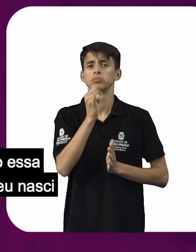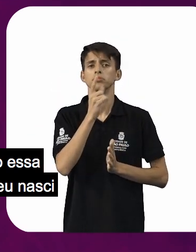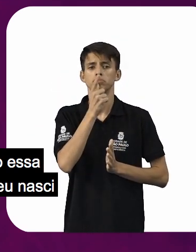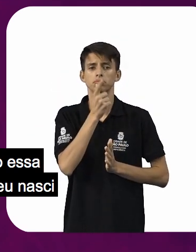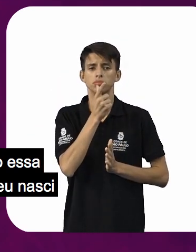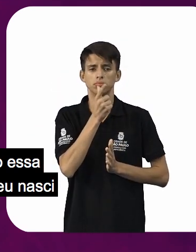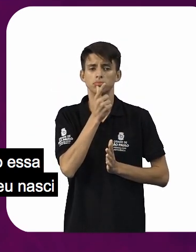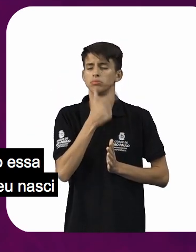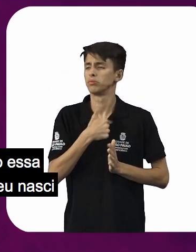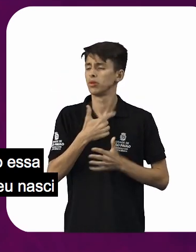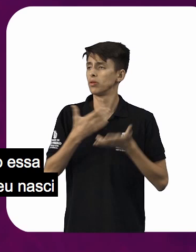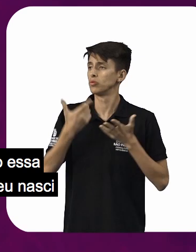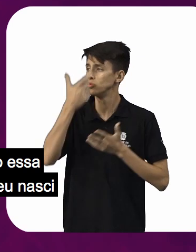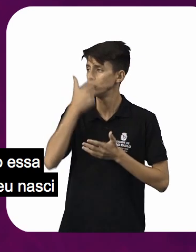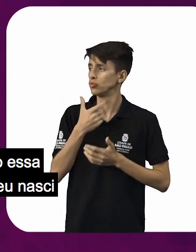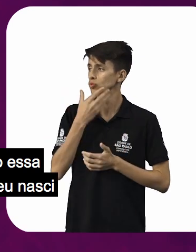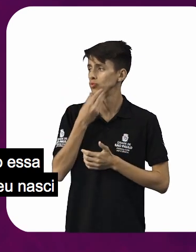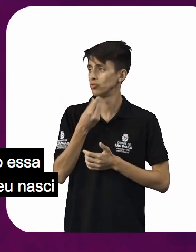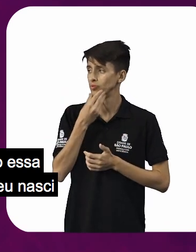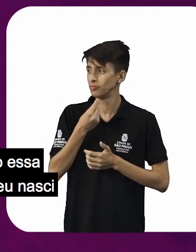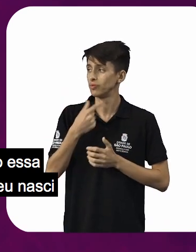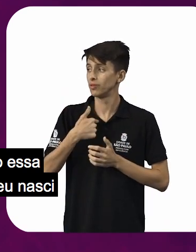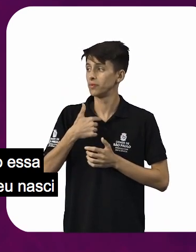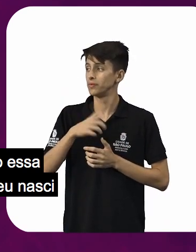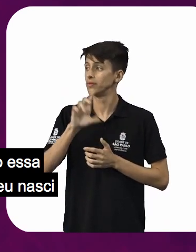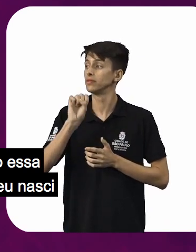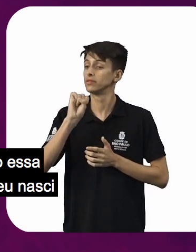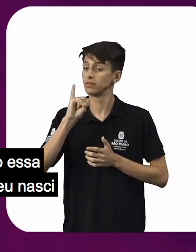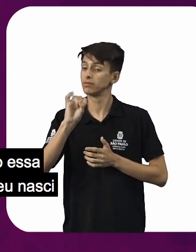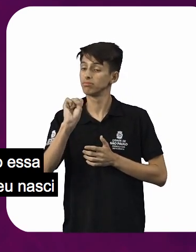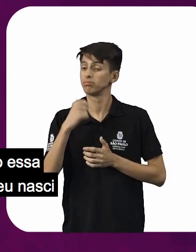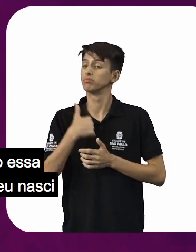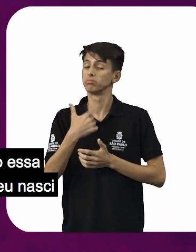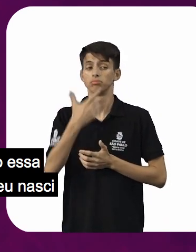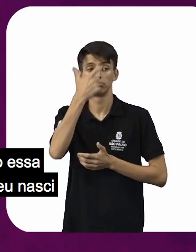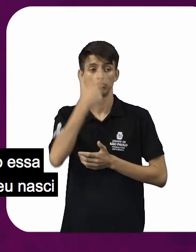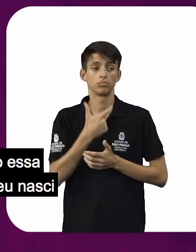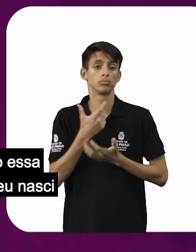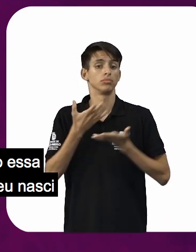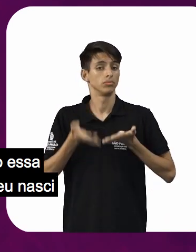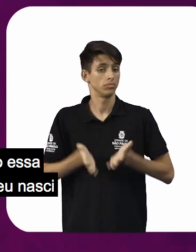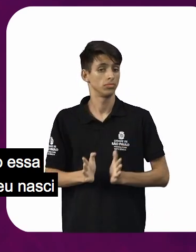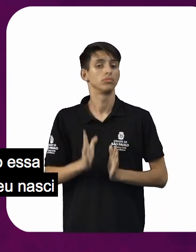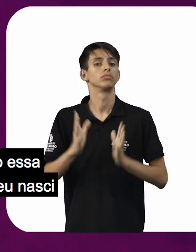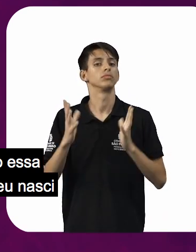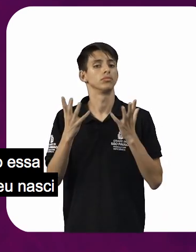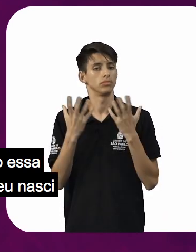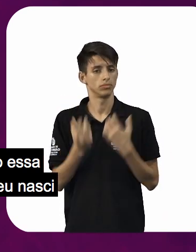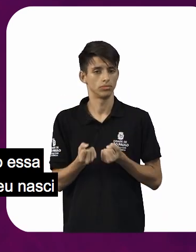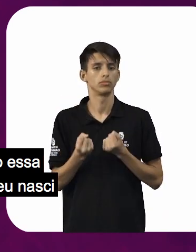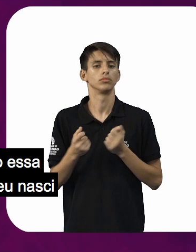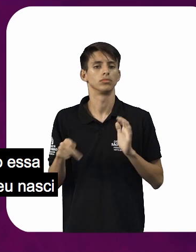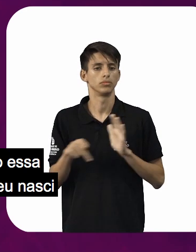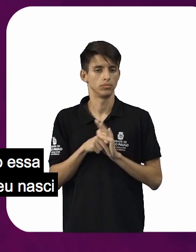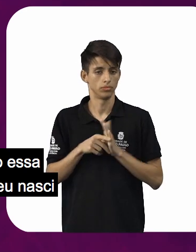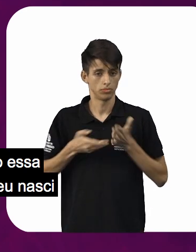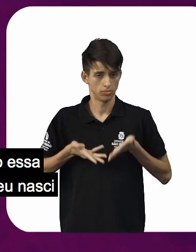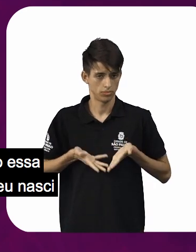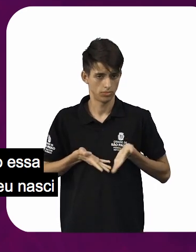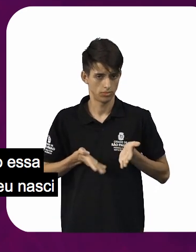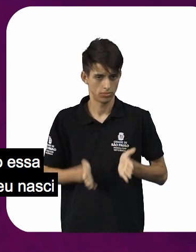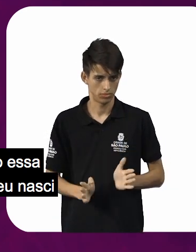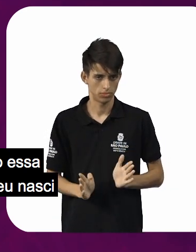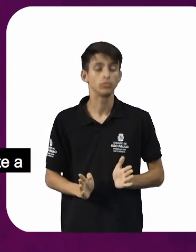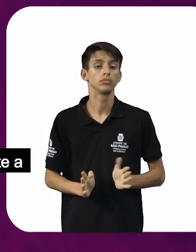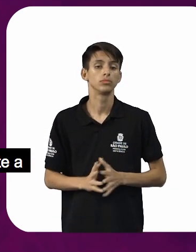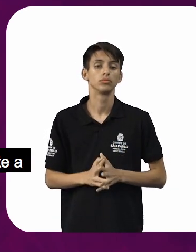me identifico como homem. Então, eu sou uma pessoa cisgênero. Eu tenho essa identificação com o sexo que me foi e gênero que me foram